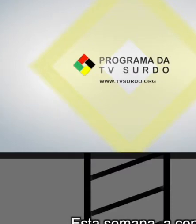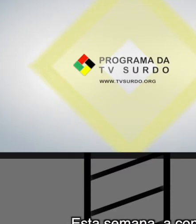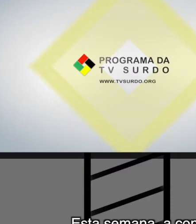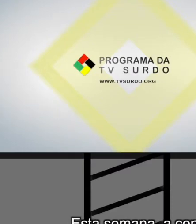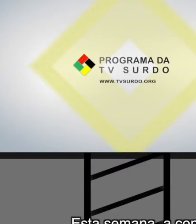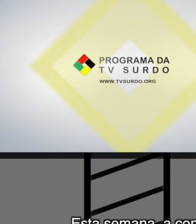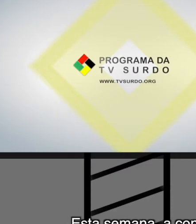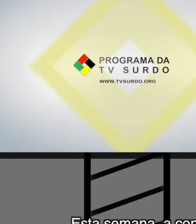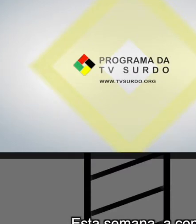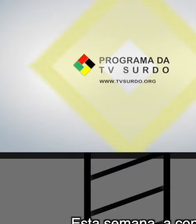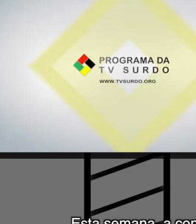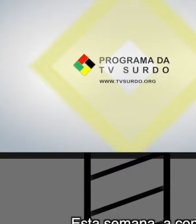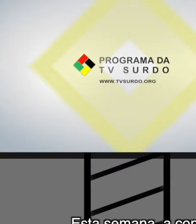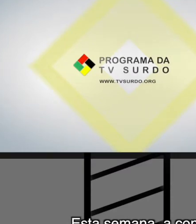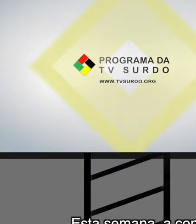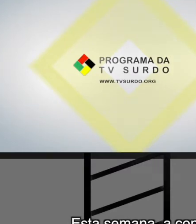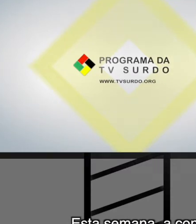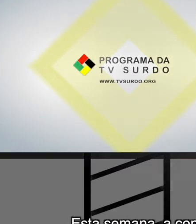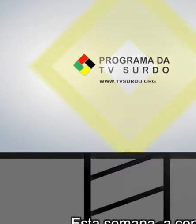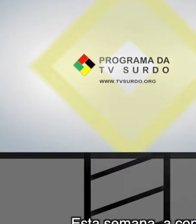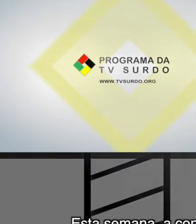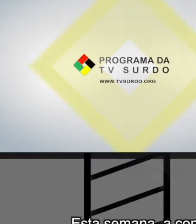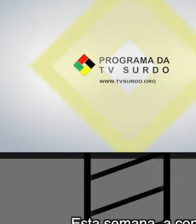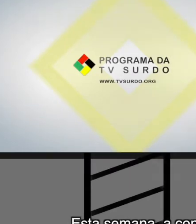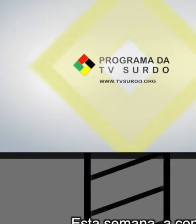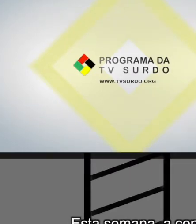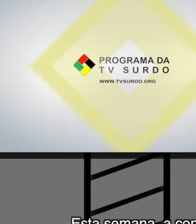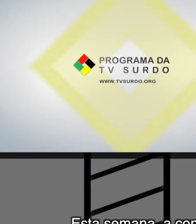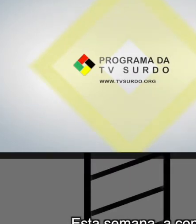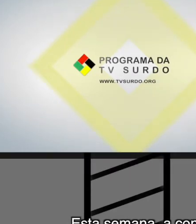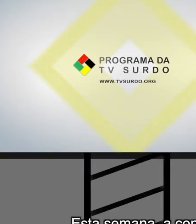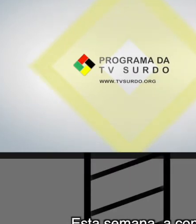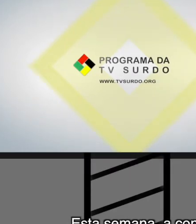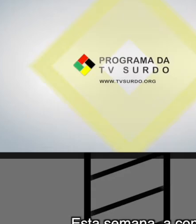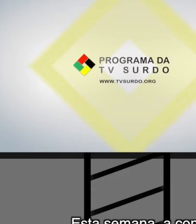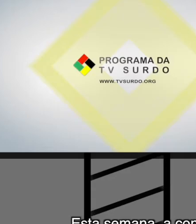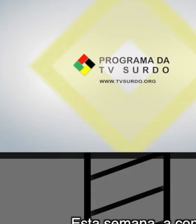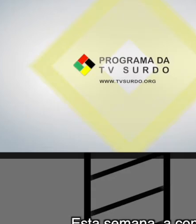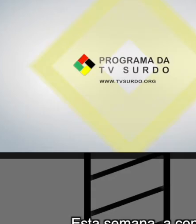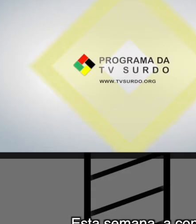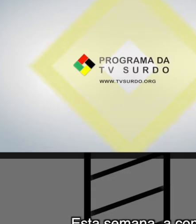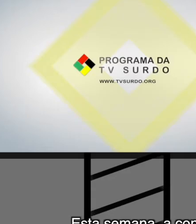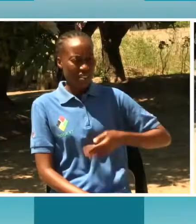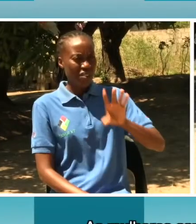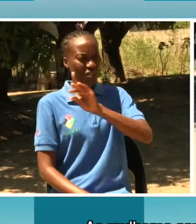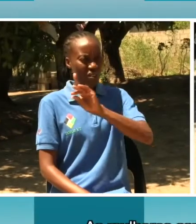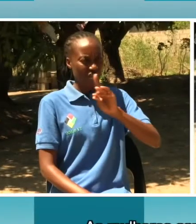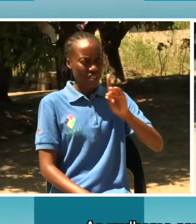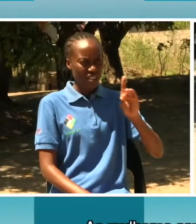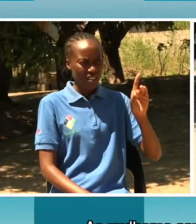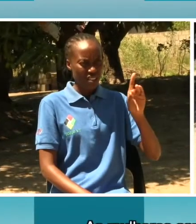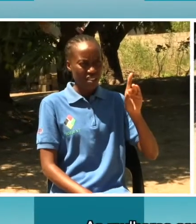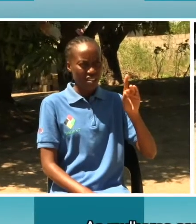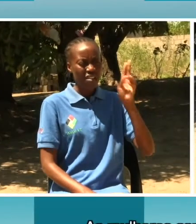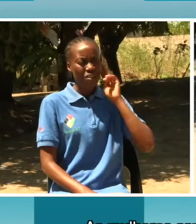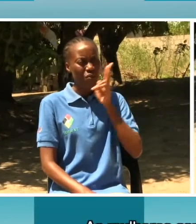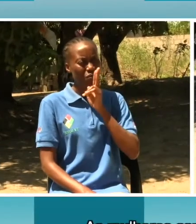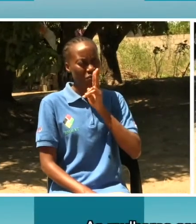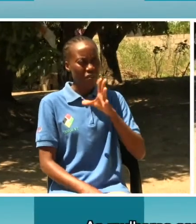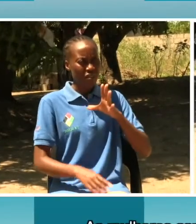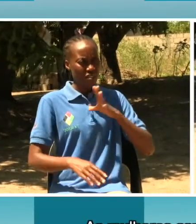conversa foi com Leta Timbane, presidente da Amamos. Acompanhe a peça. As mulheres